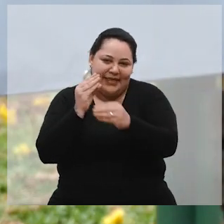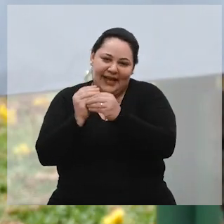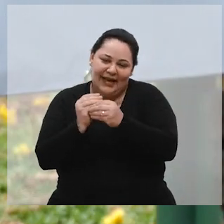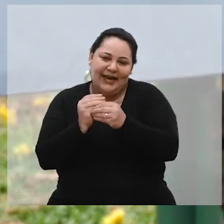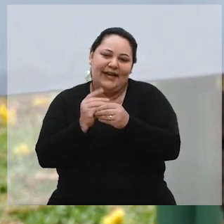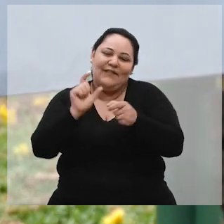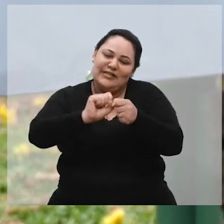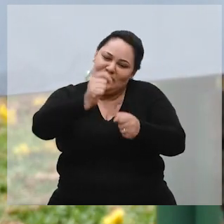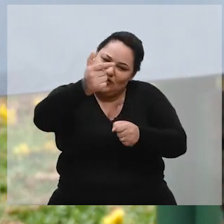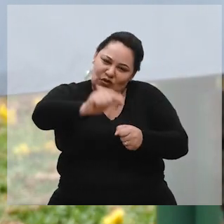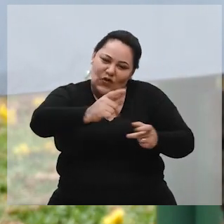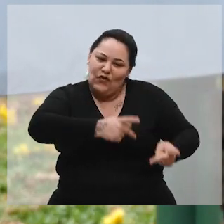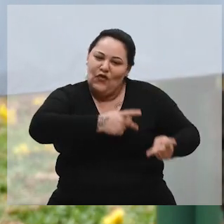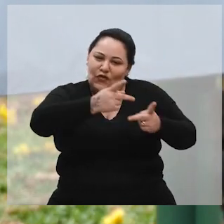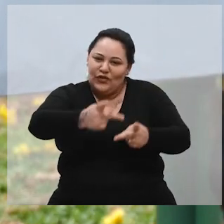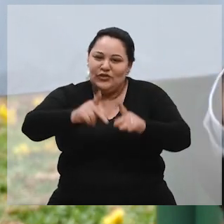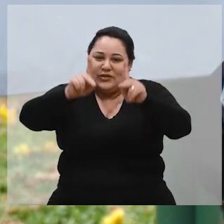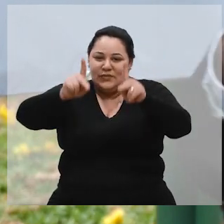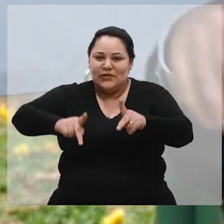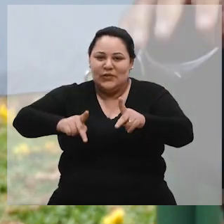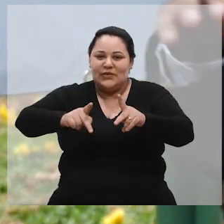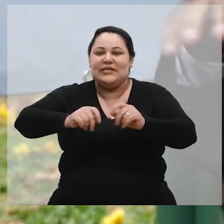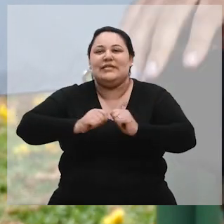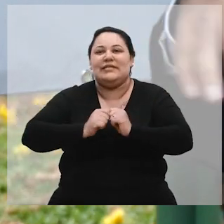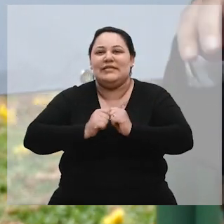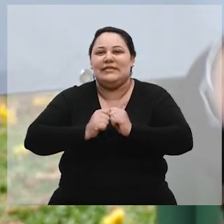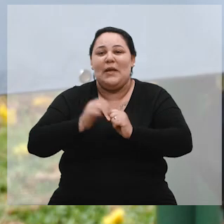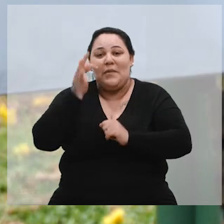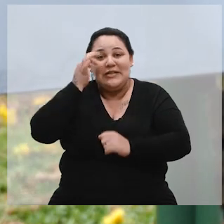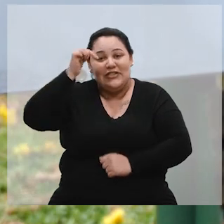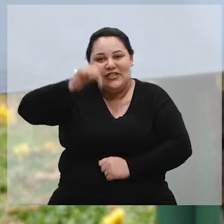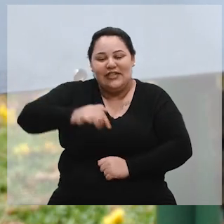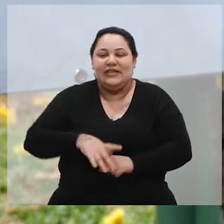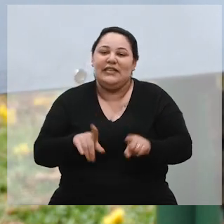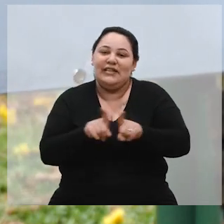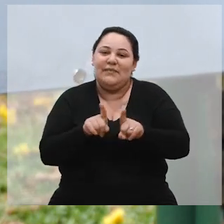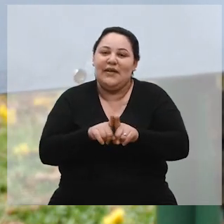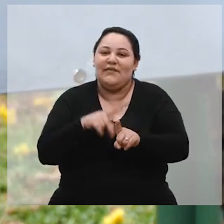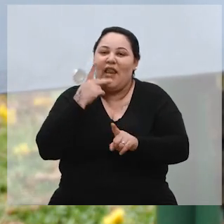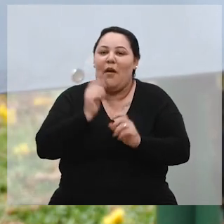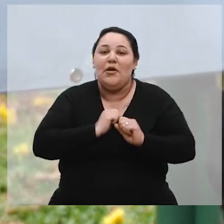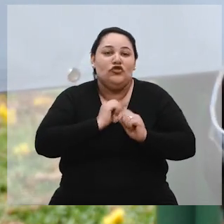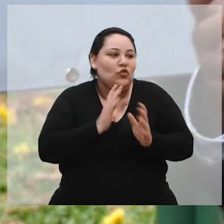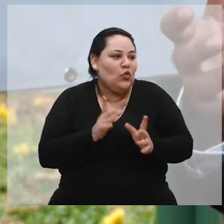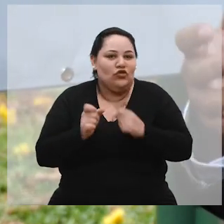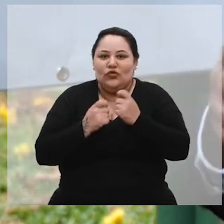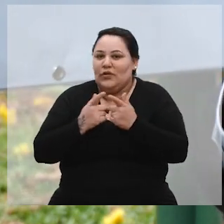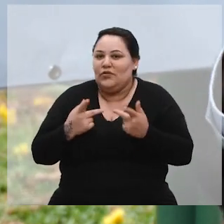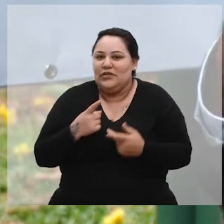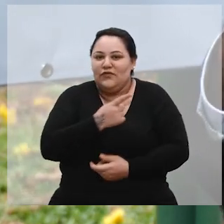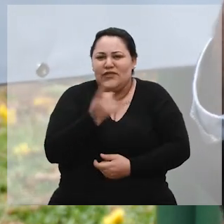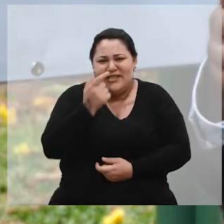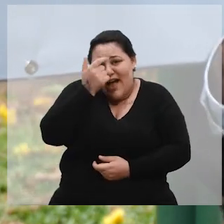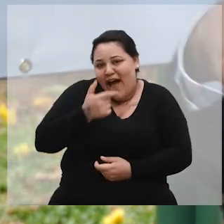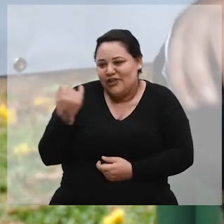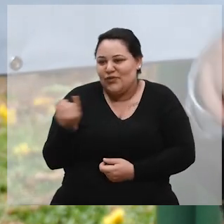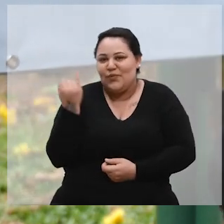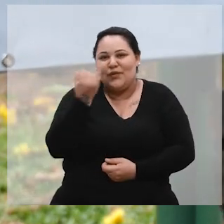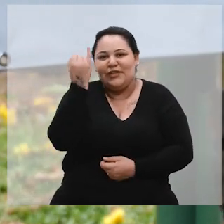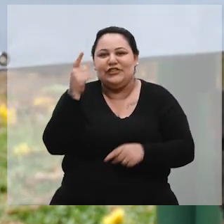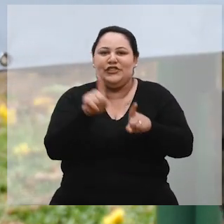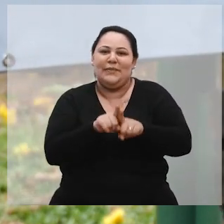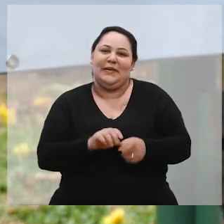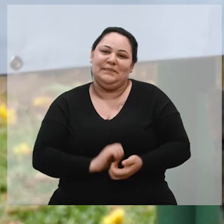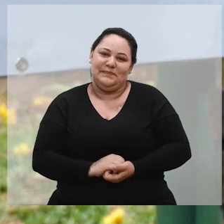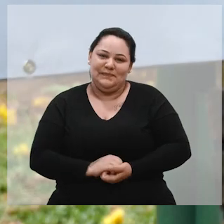reiterarem o convite para que as pessoas venham e também, daqui a pouco, destacarem uma iniciativa, uma ação, algo que vocês julguem